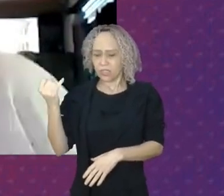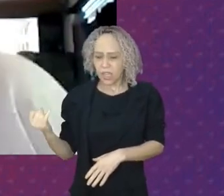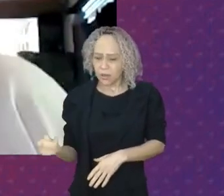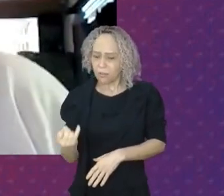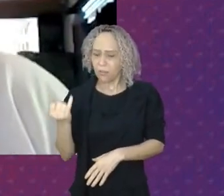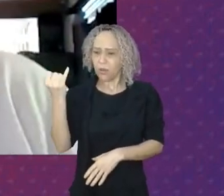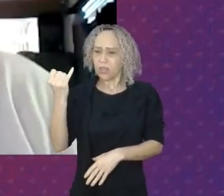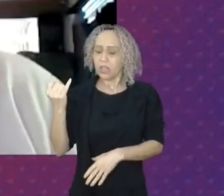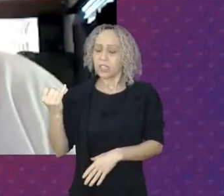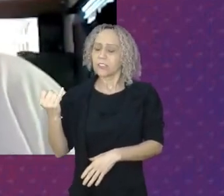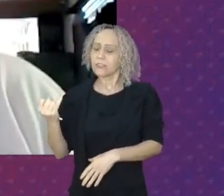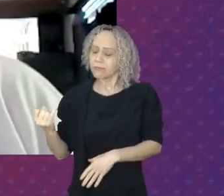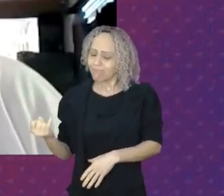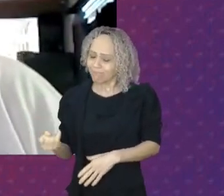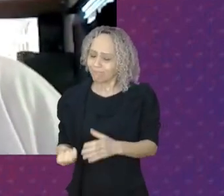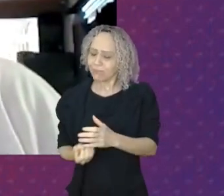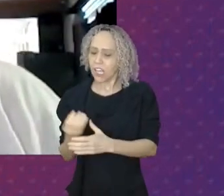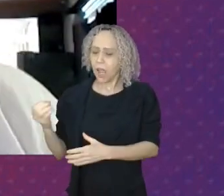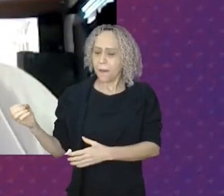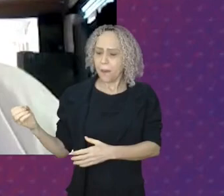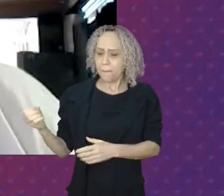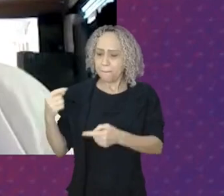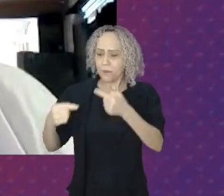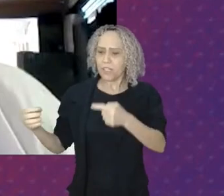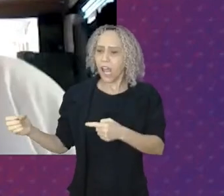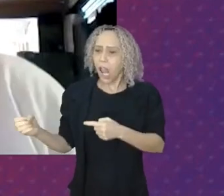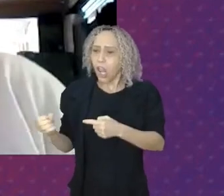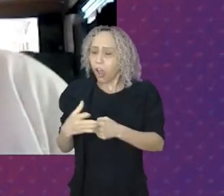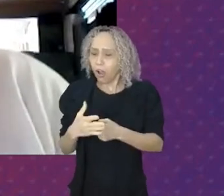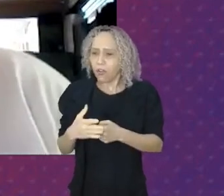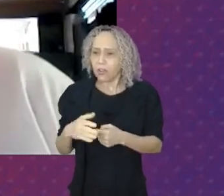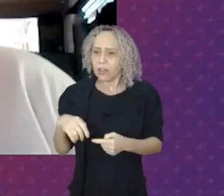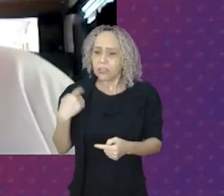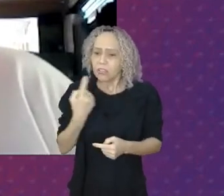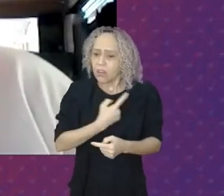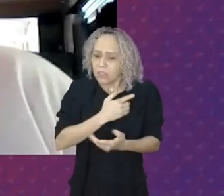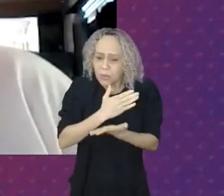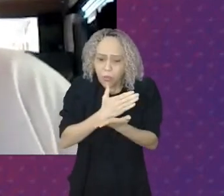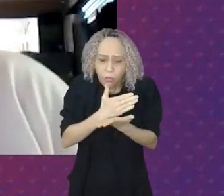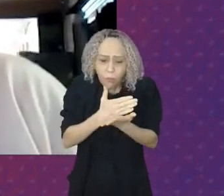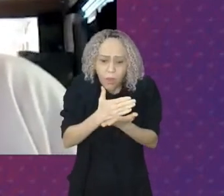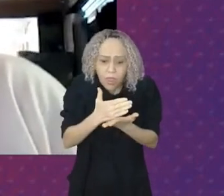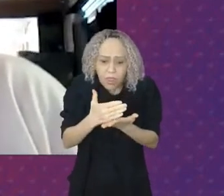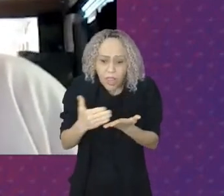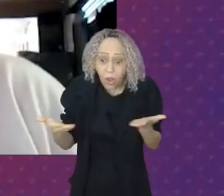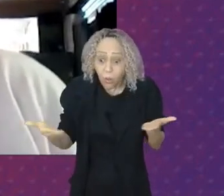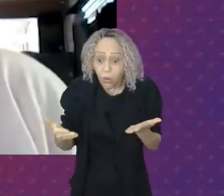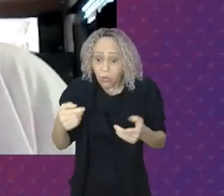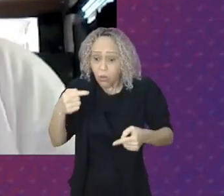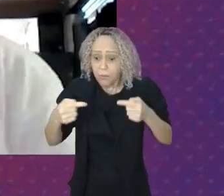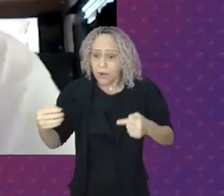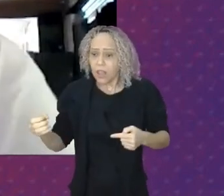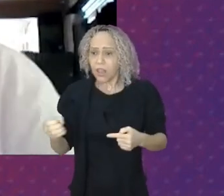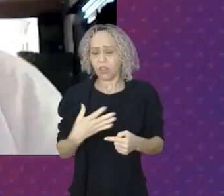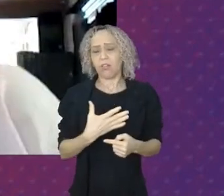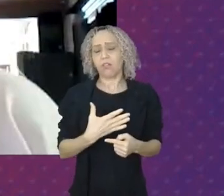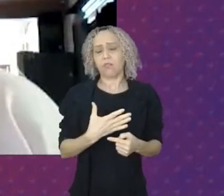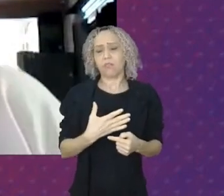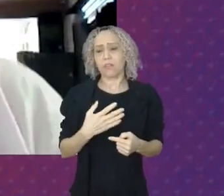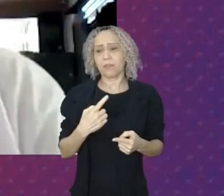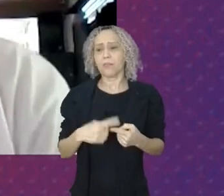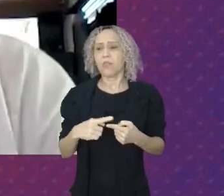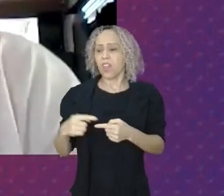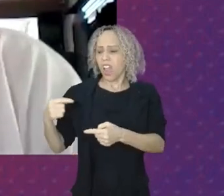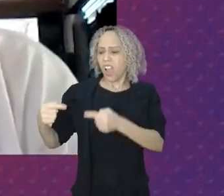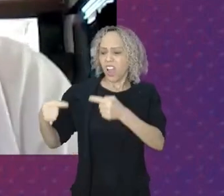nova política que nós estamos começando no Brasil. Por que isso? Nós estamos começando numa nova política. Porque as políticas que nós tínhamos,